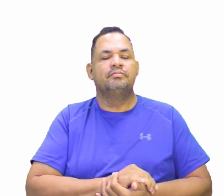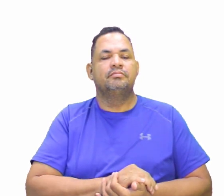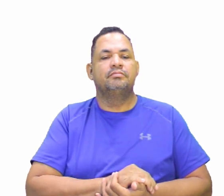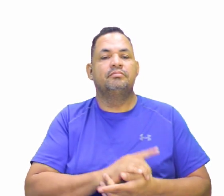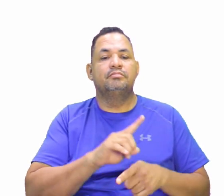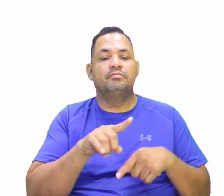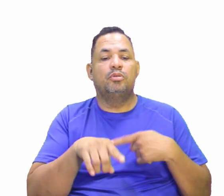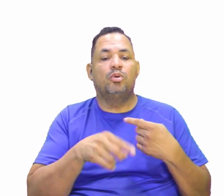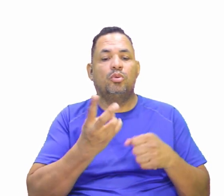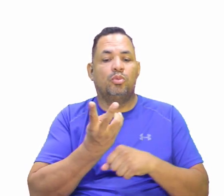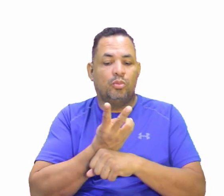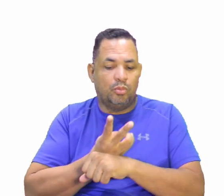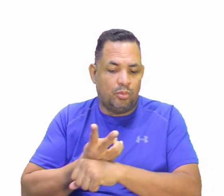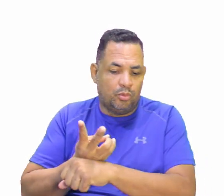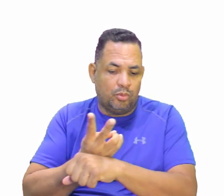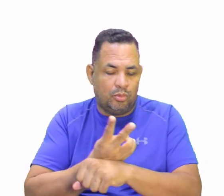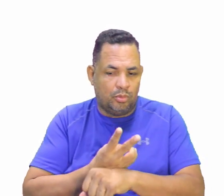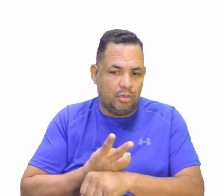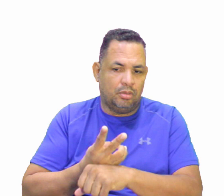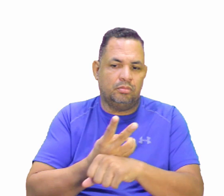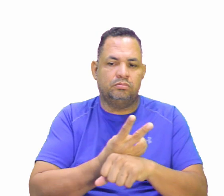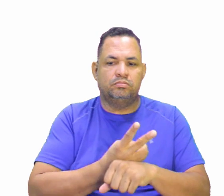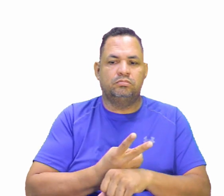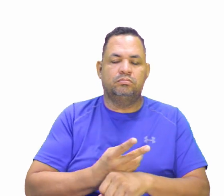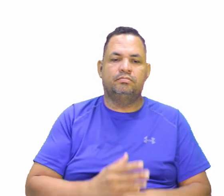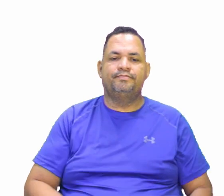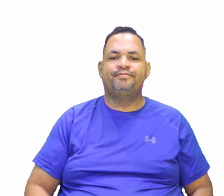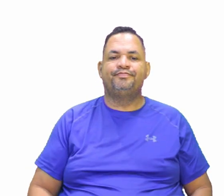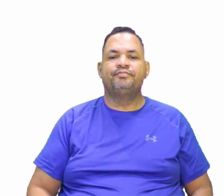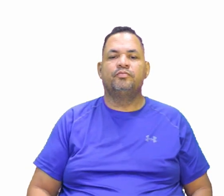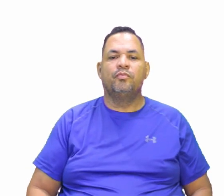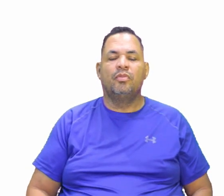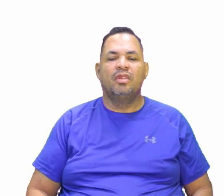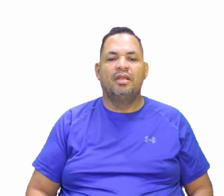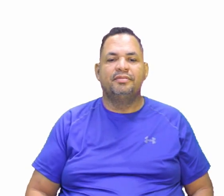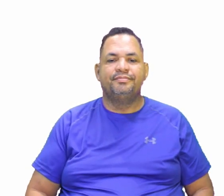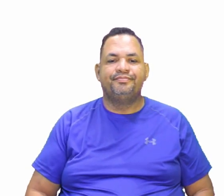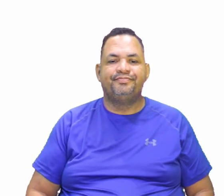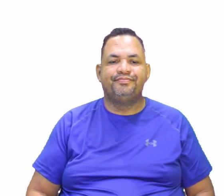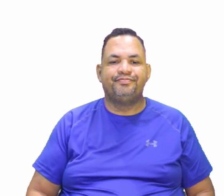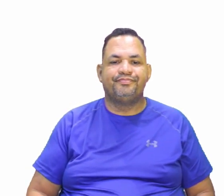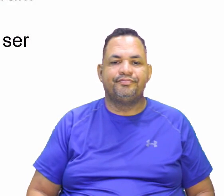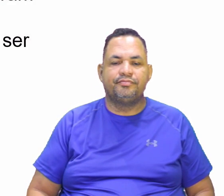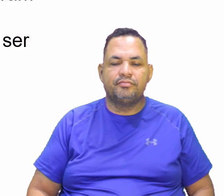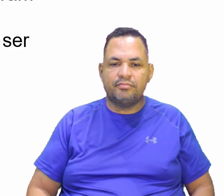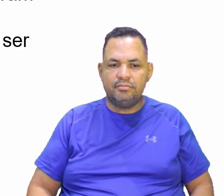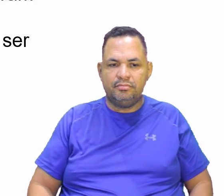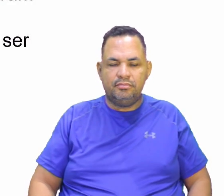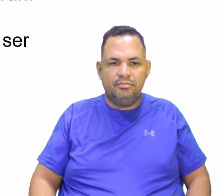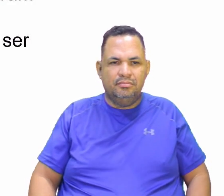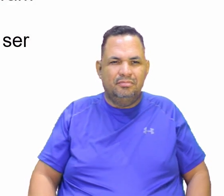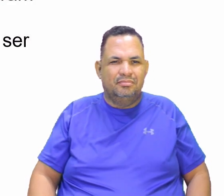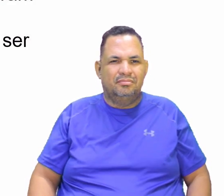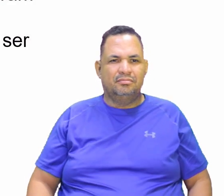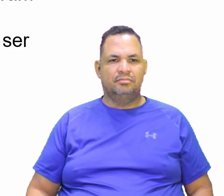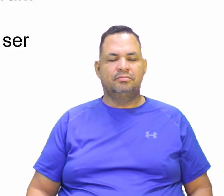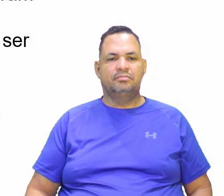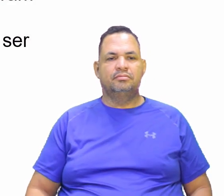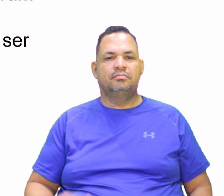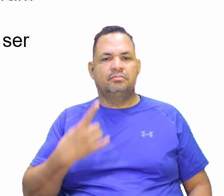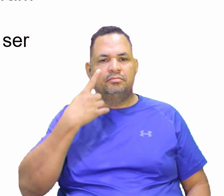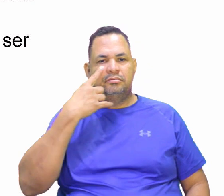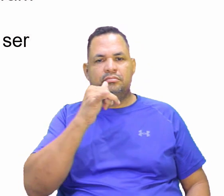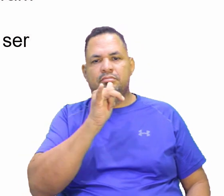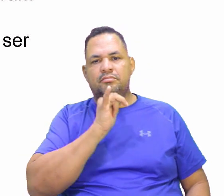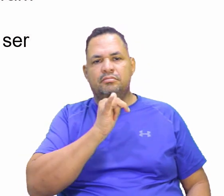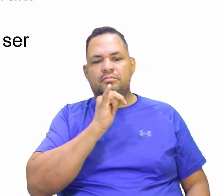poucos os procurarão. Beleza? Vamos lá, então, agora para a próxima. Observe